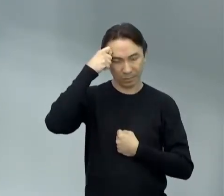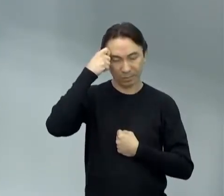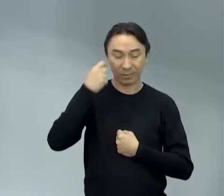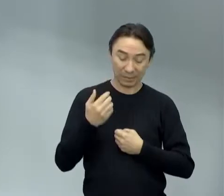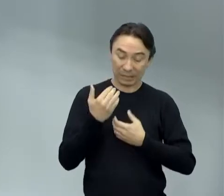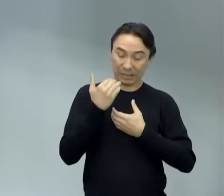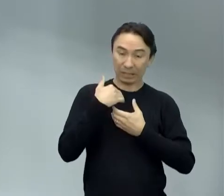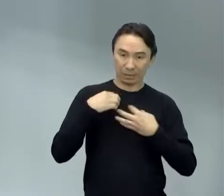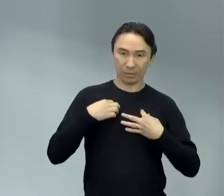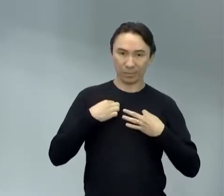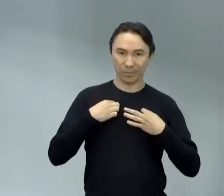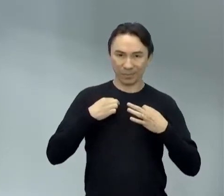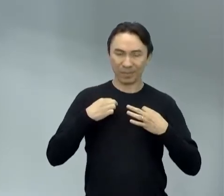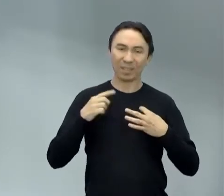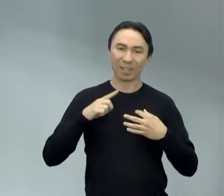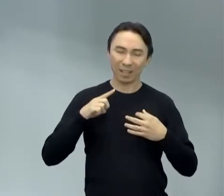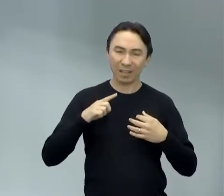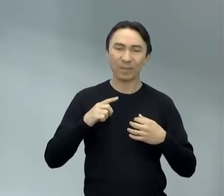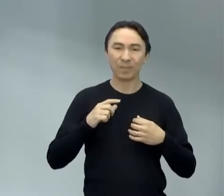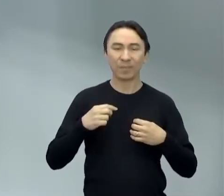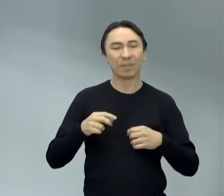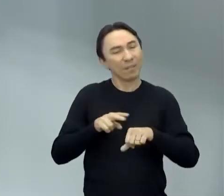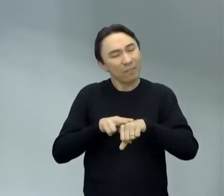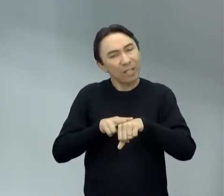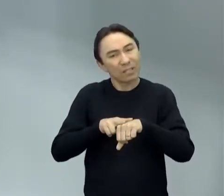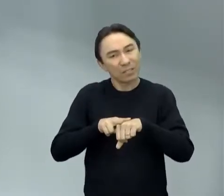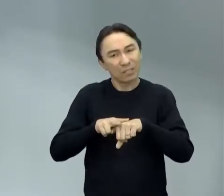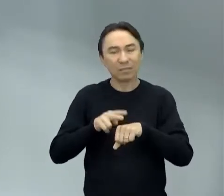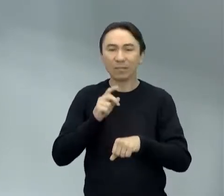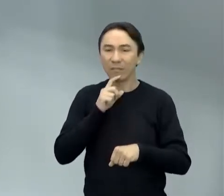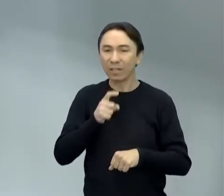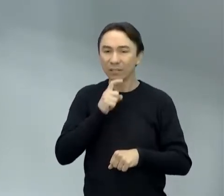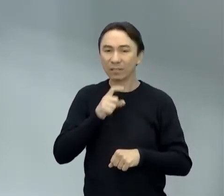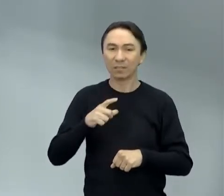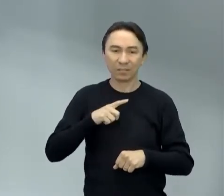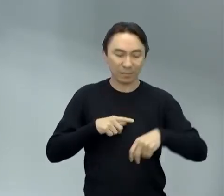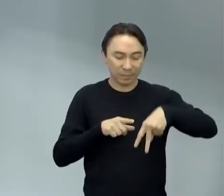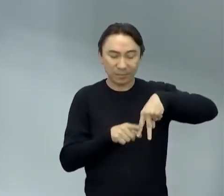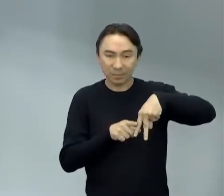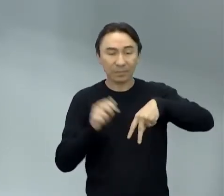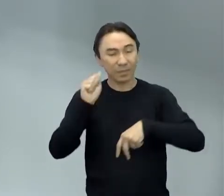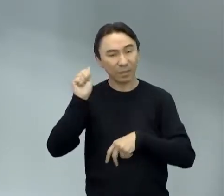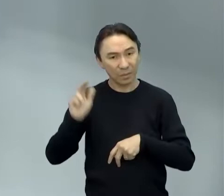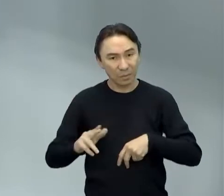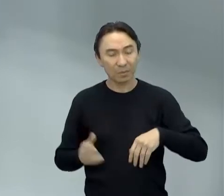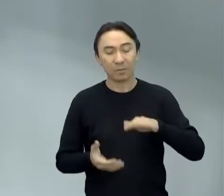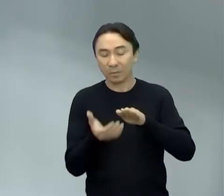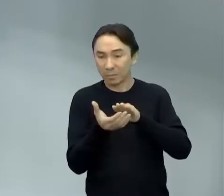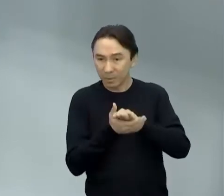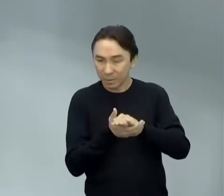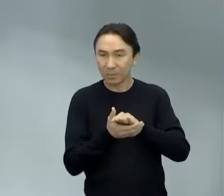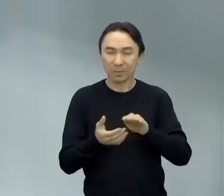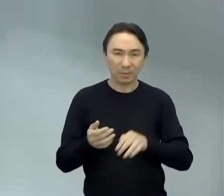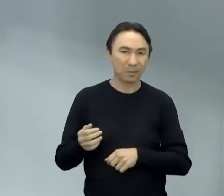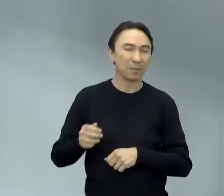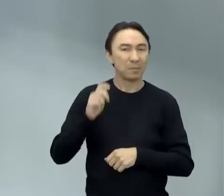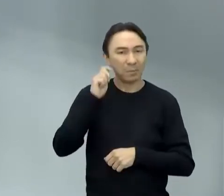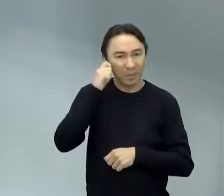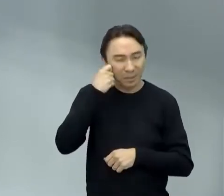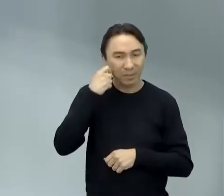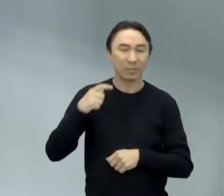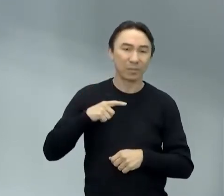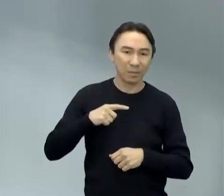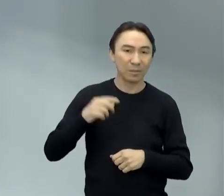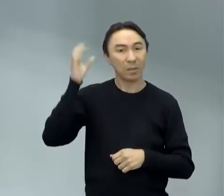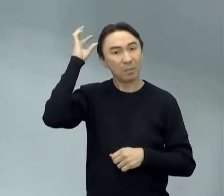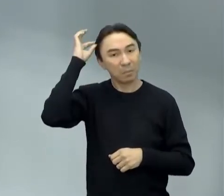eu tenho uma blusa verde, estou com uma calça jeans azul, sapatos pretos. Sou loira, cabelos claros,